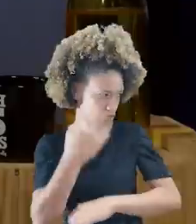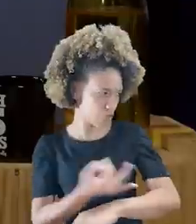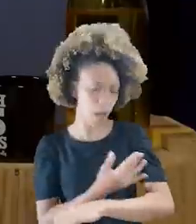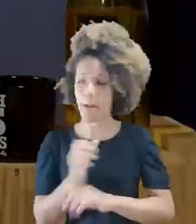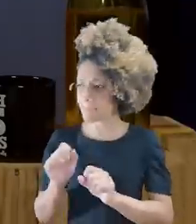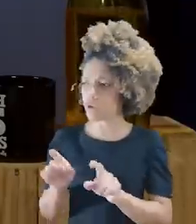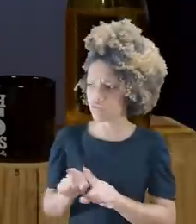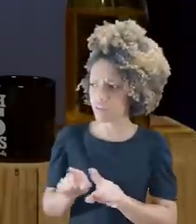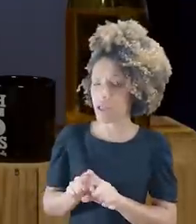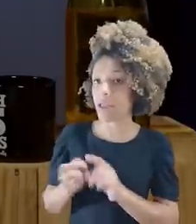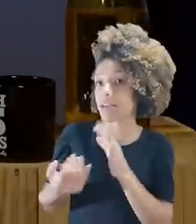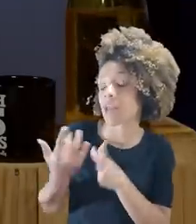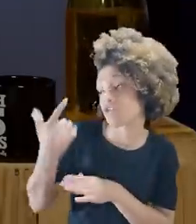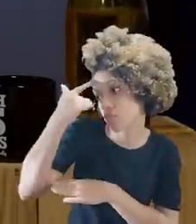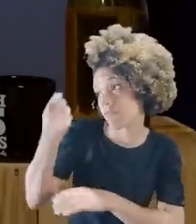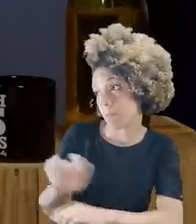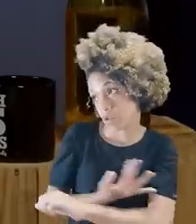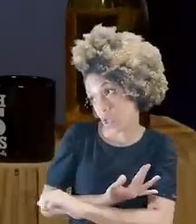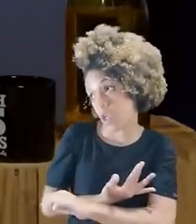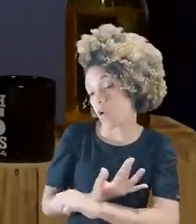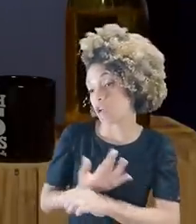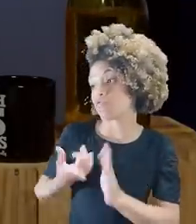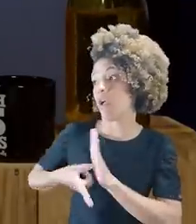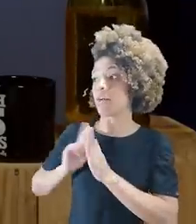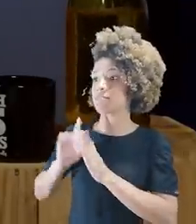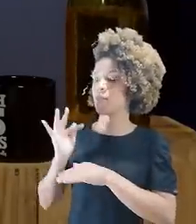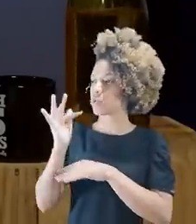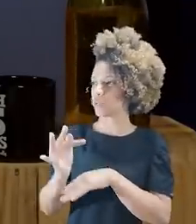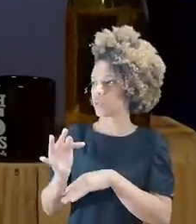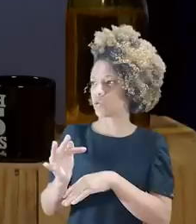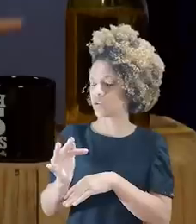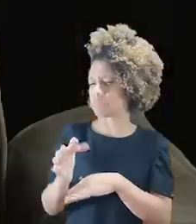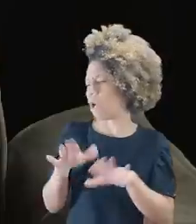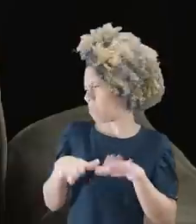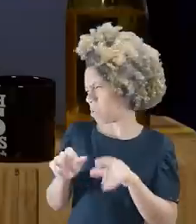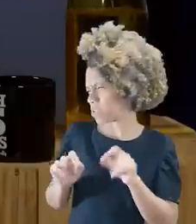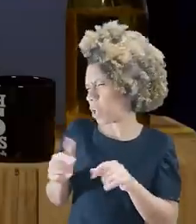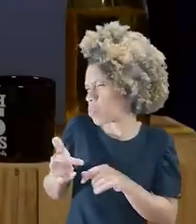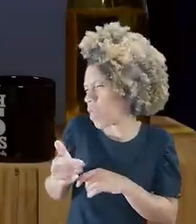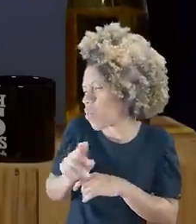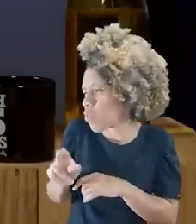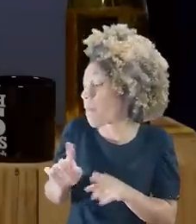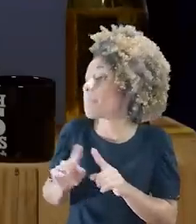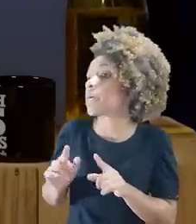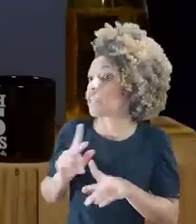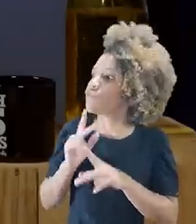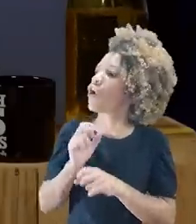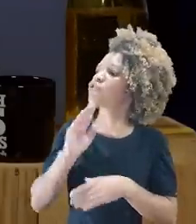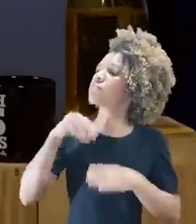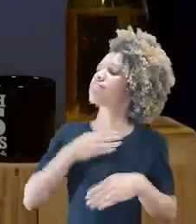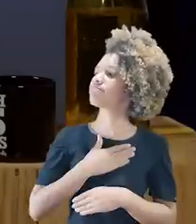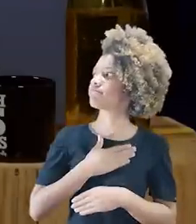emocional também é criativa emocional de de antecipar o futuro do futurístico uma coisa assim que não tem o nome mas é uma coisa que é forte dentro de